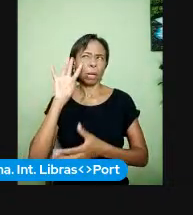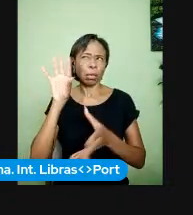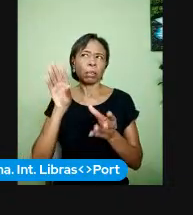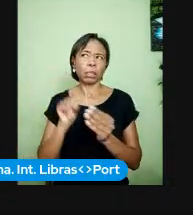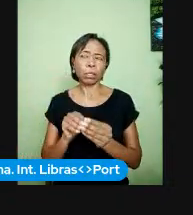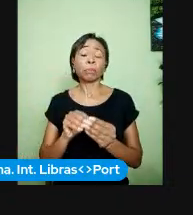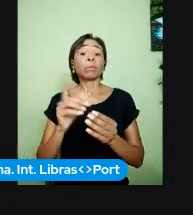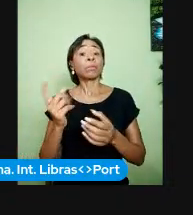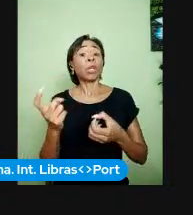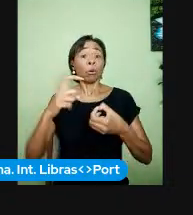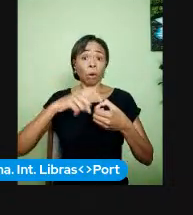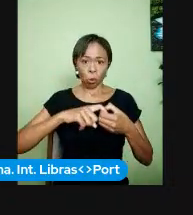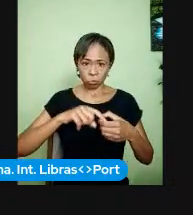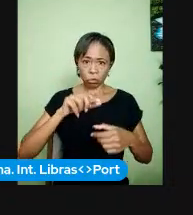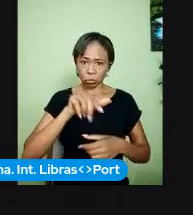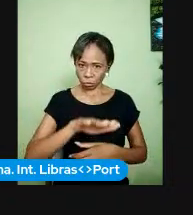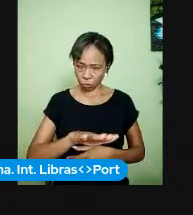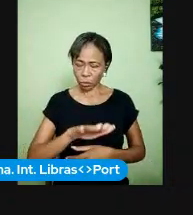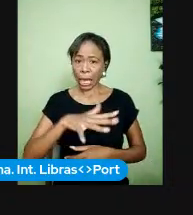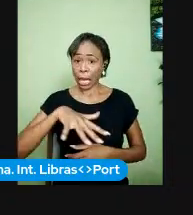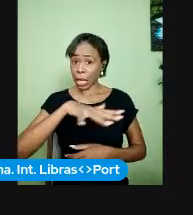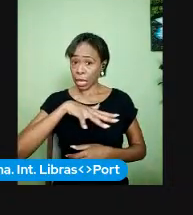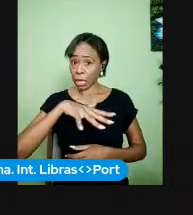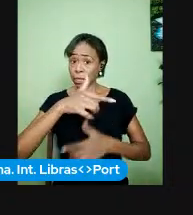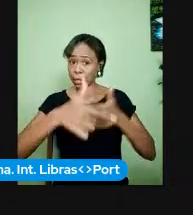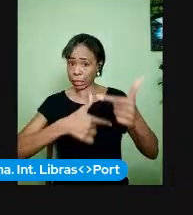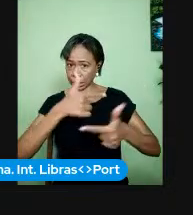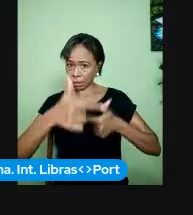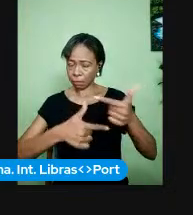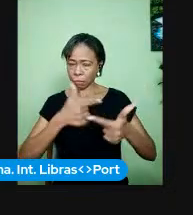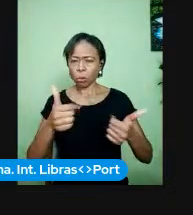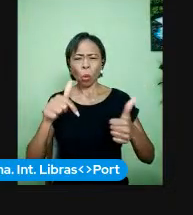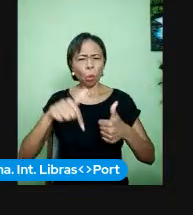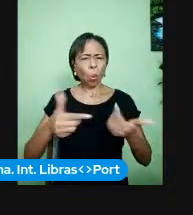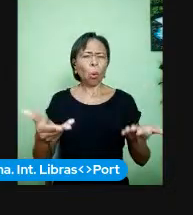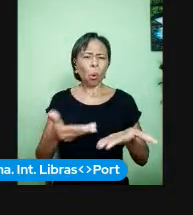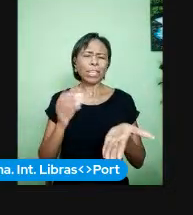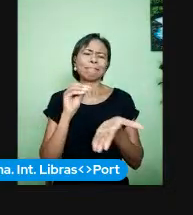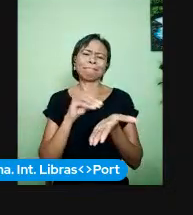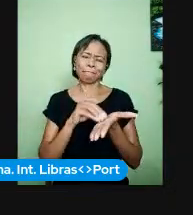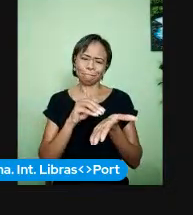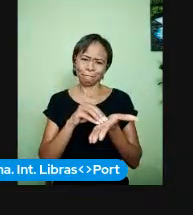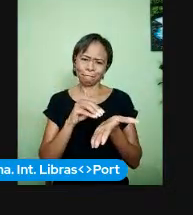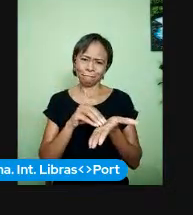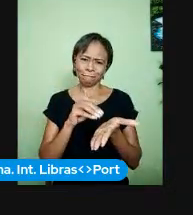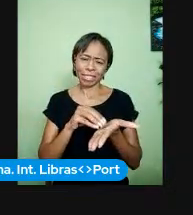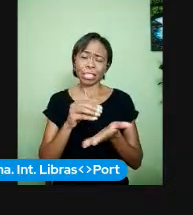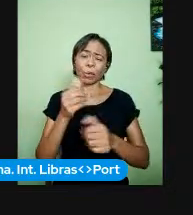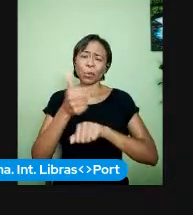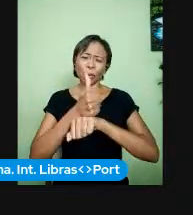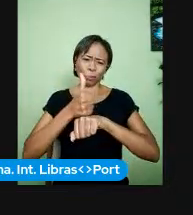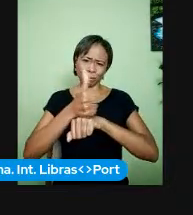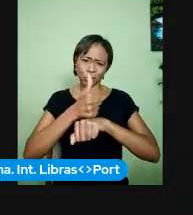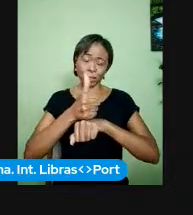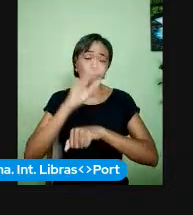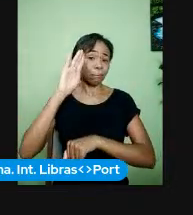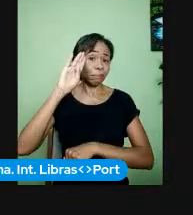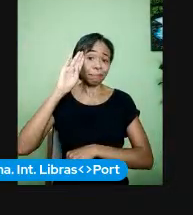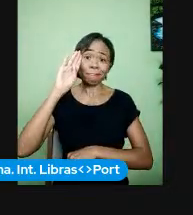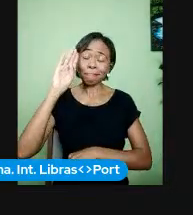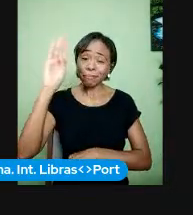de trabalho, né? Hoje, essa carência de profissionais, principalmente na área